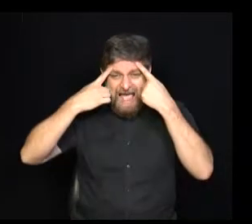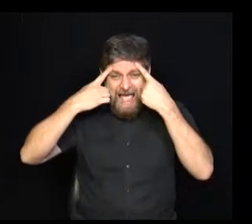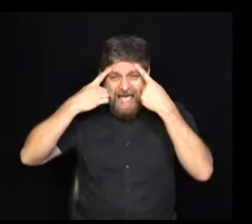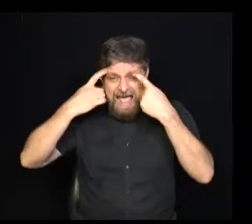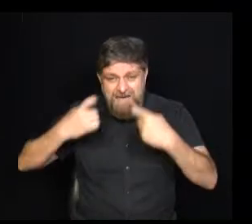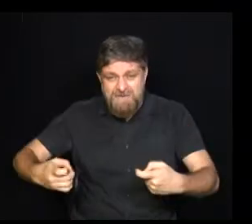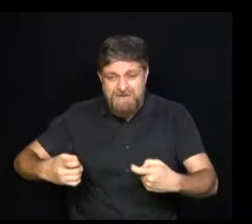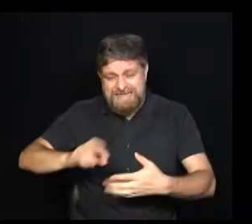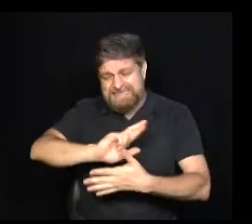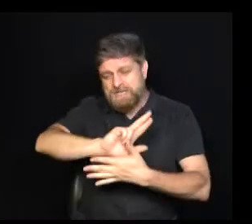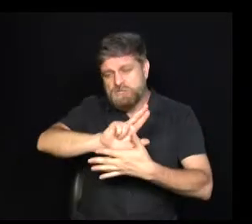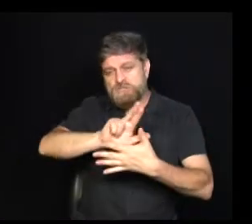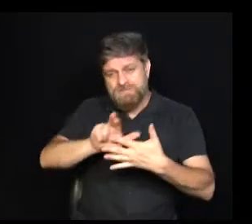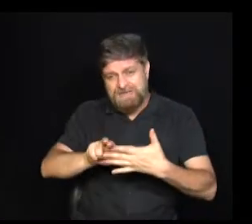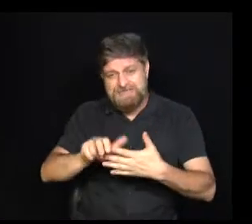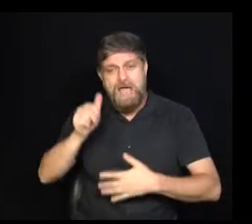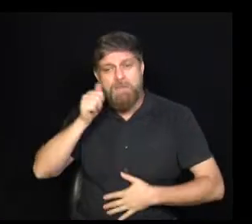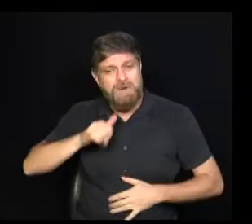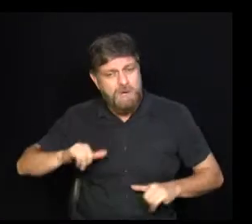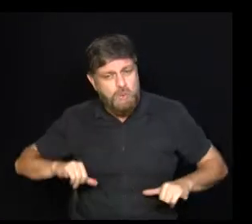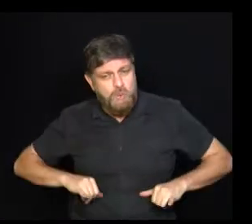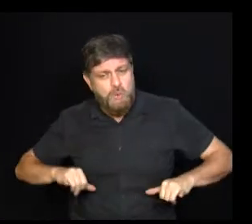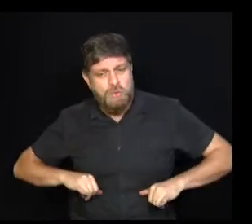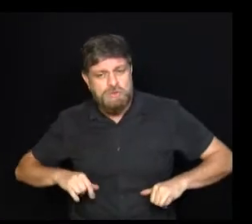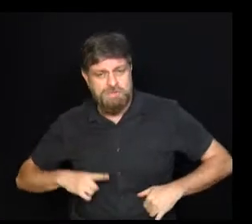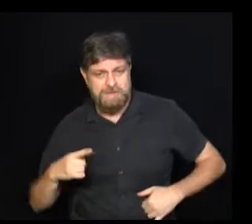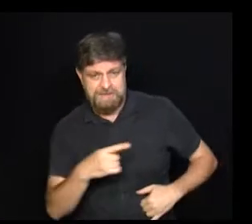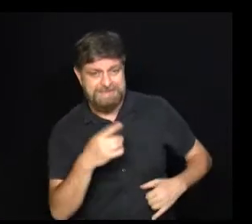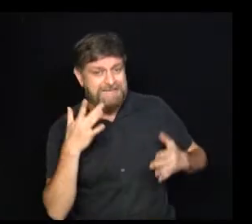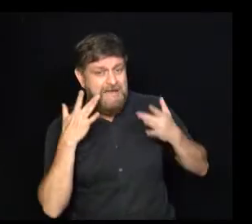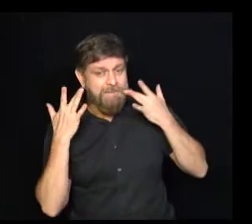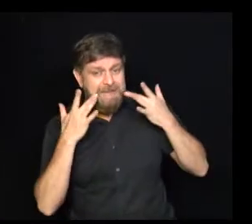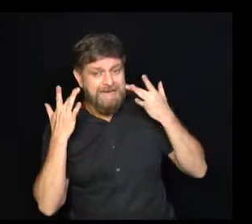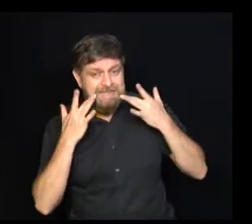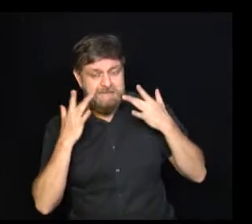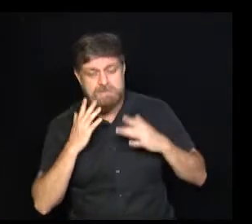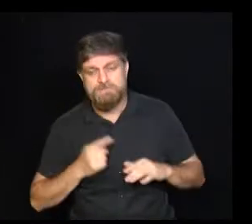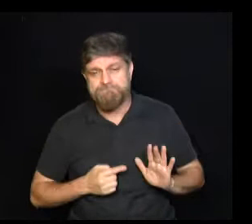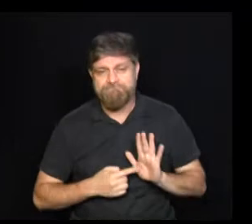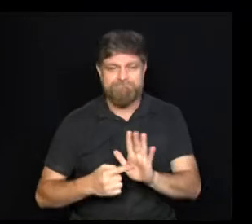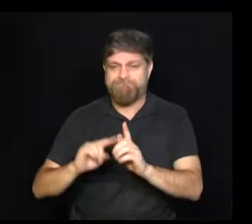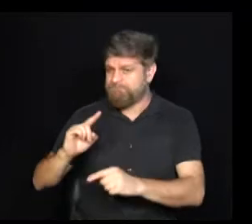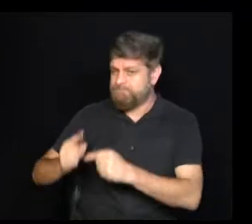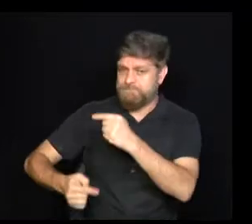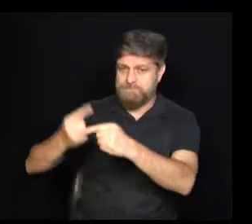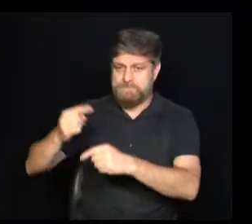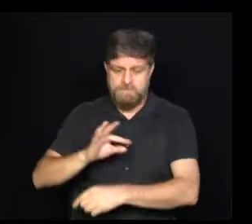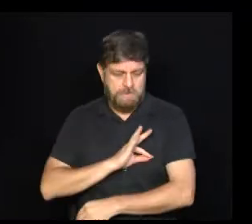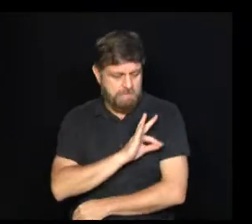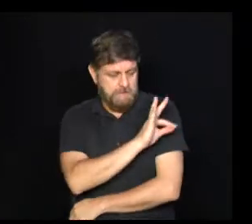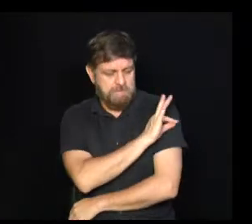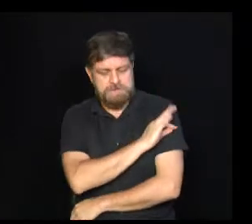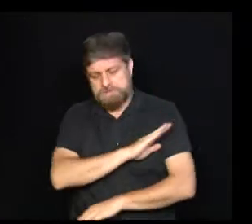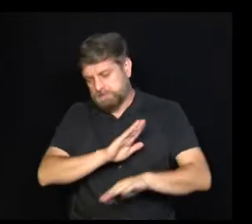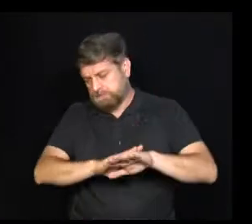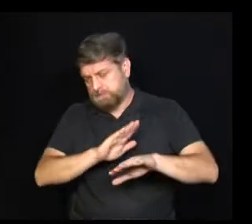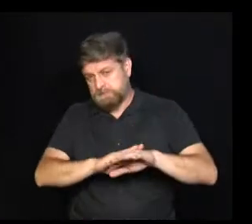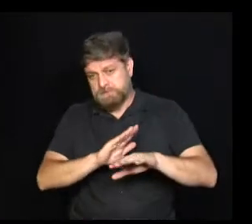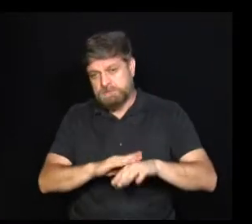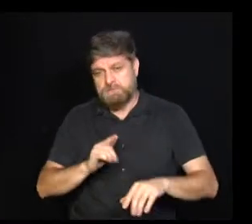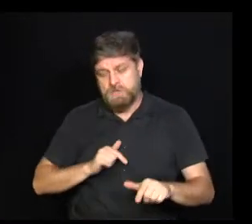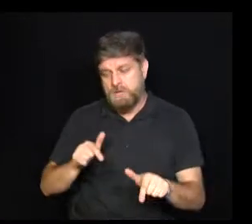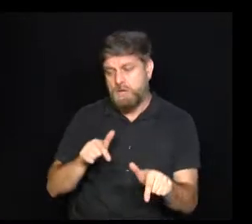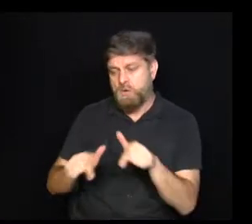diferenças das violências contra a mulher nessa peça. É bem bacana, foi um avanço também da Guarda Municipal nessa prestação